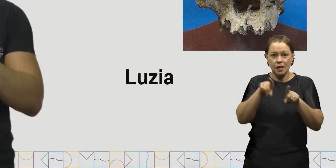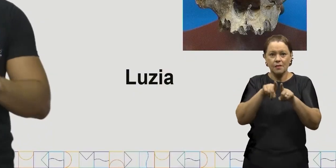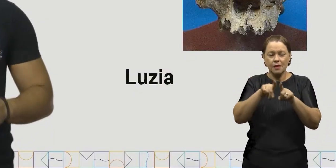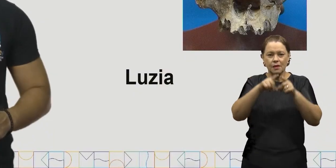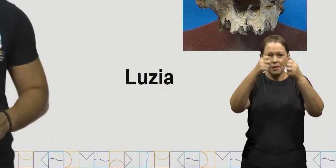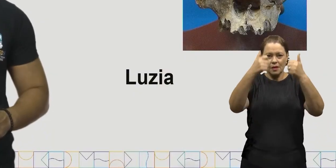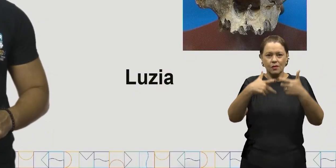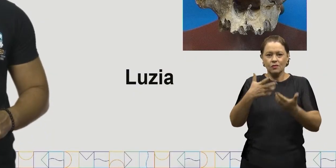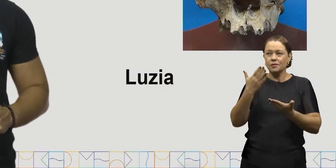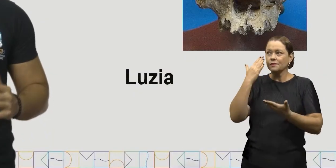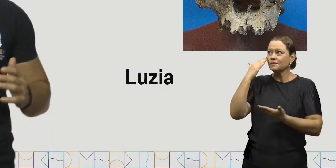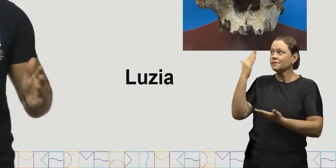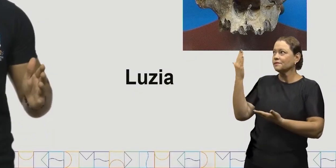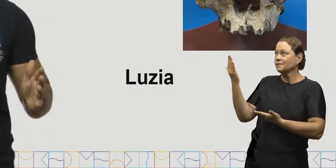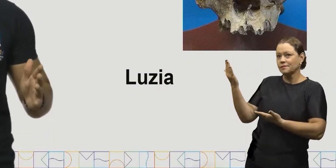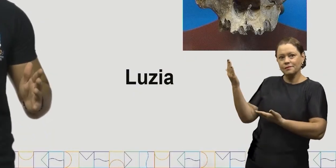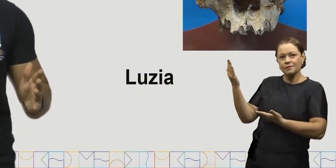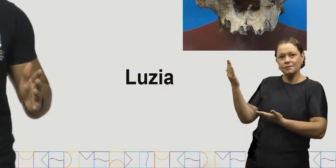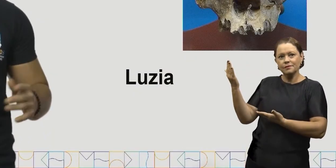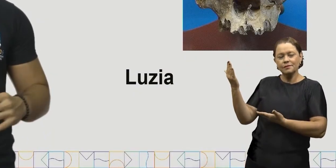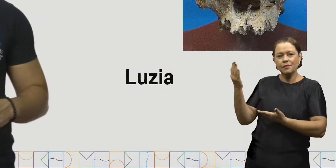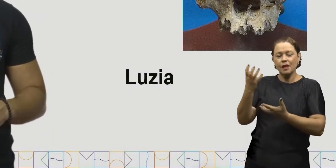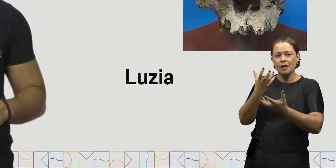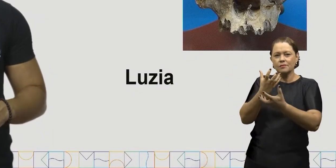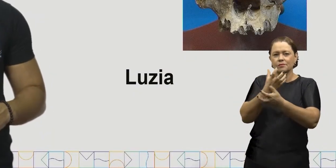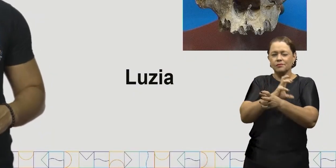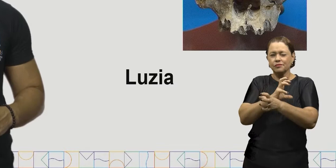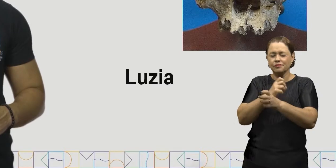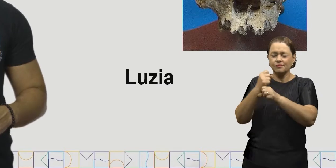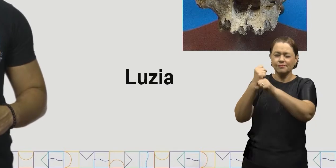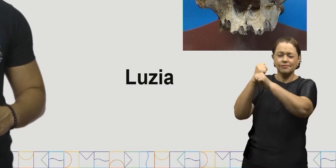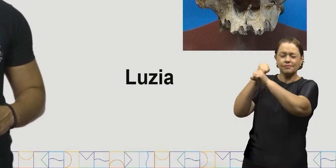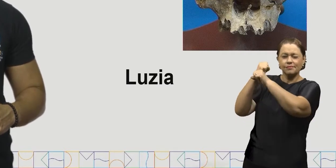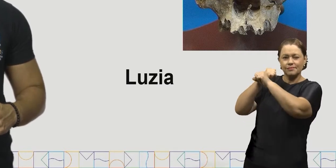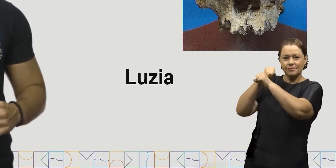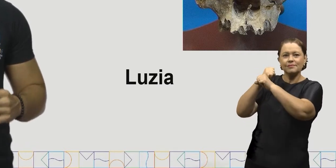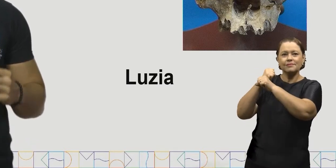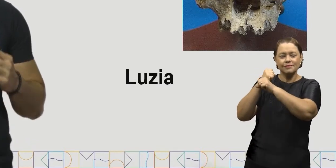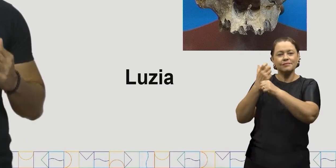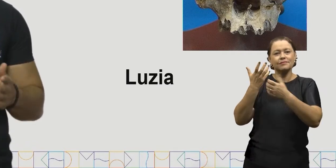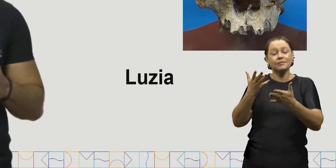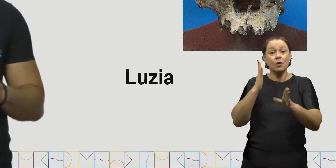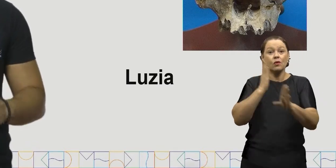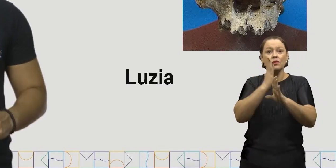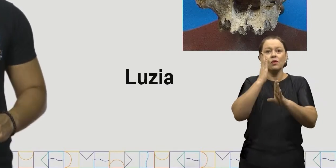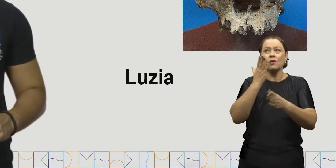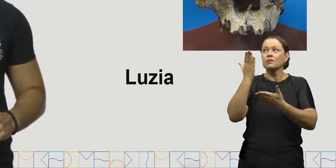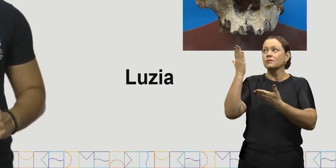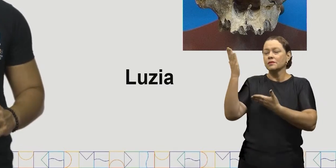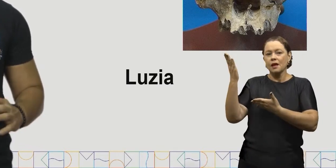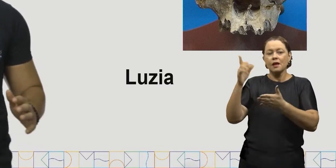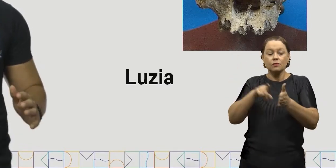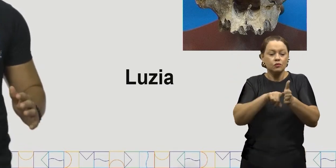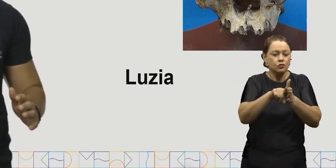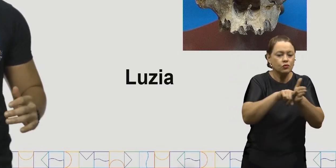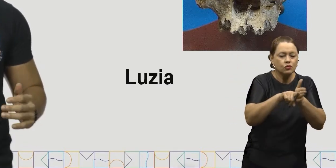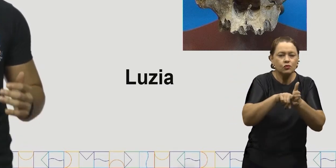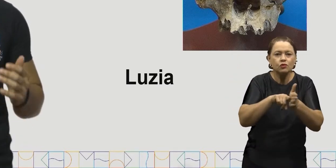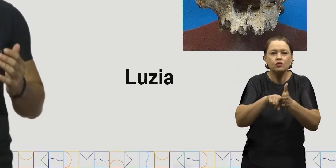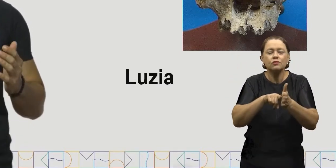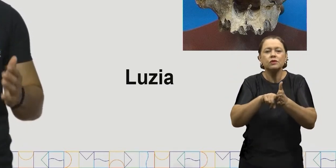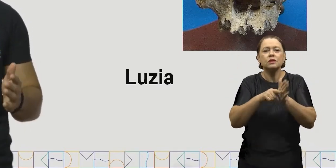que eu falei da Luzia, o mais antigo fóssil humano do nosso continente? Quando descobriram esse fóssil, os